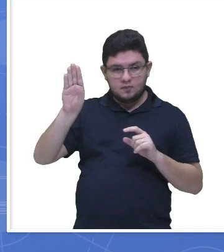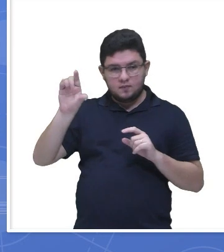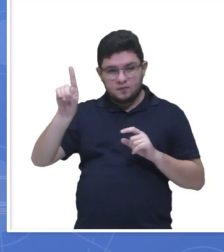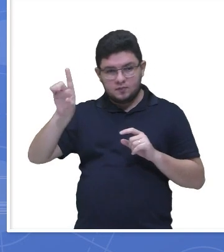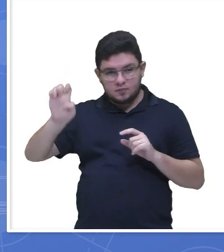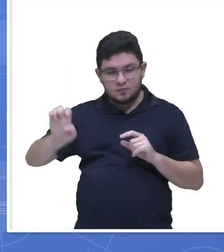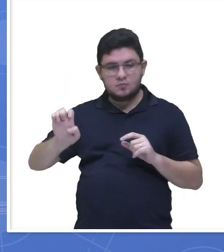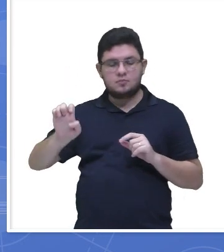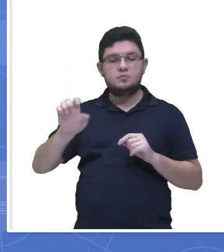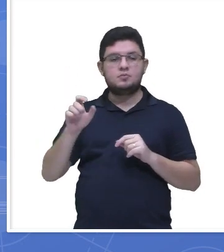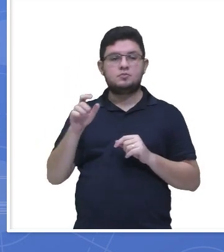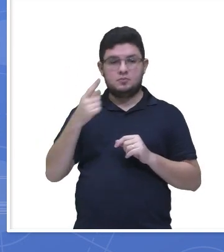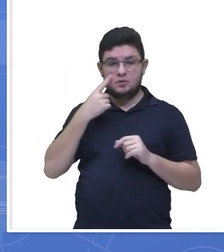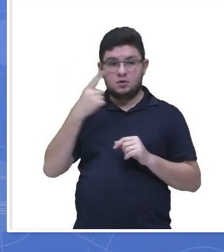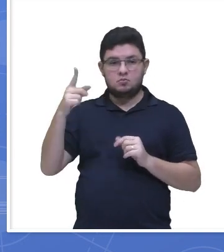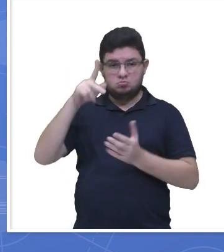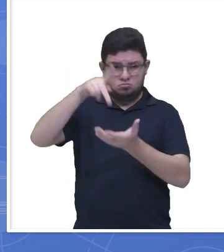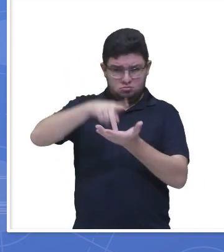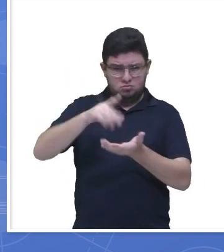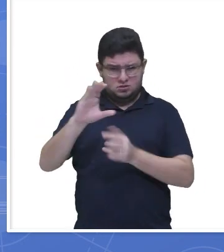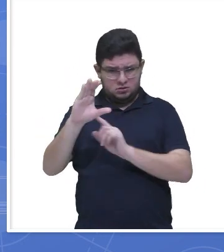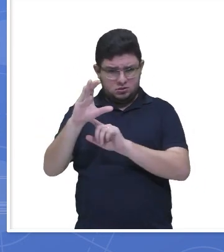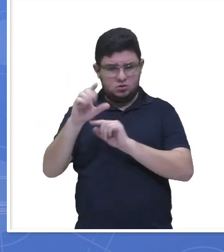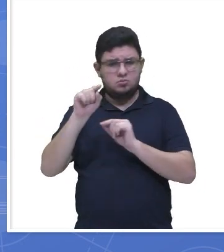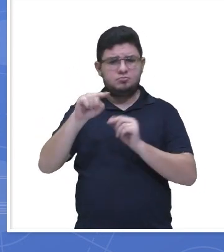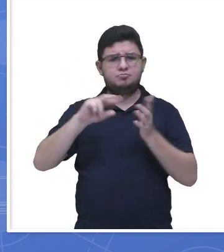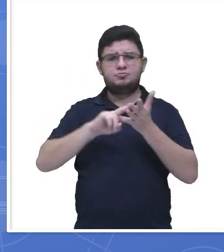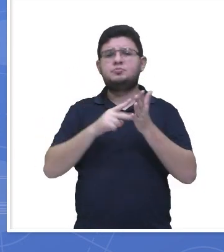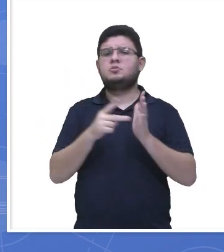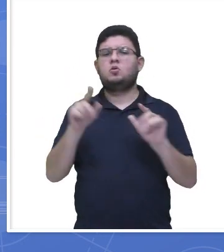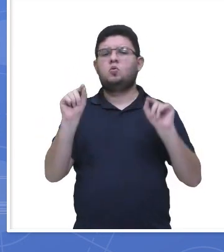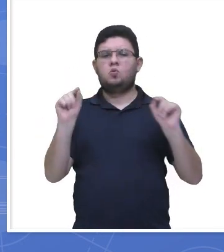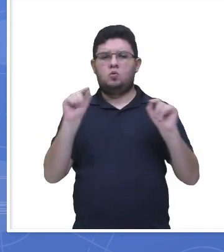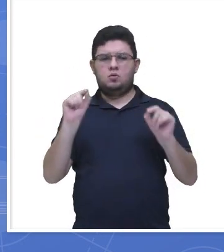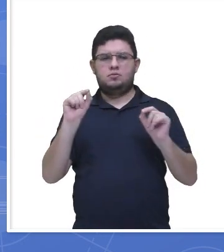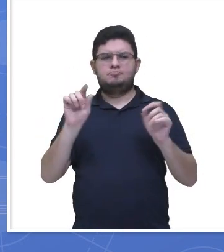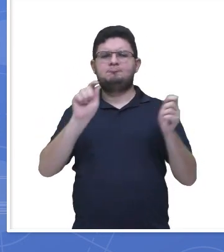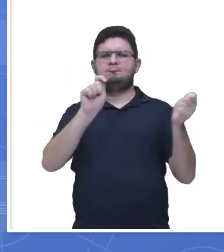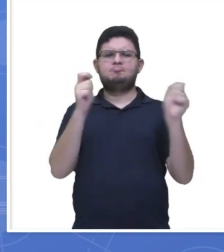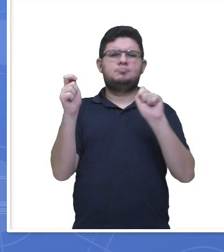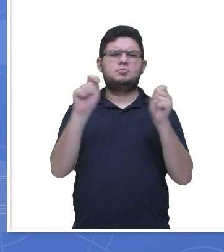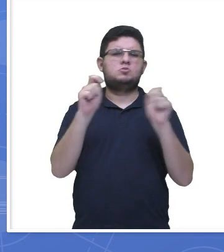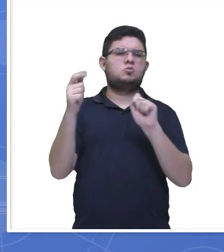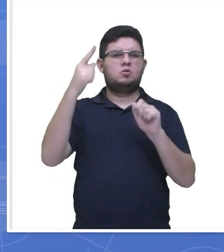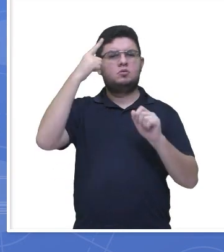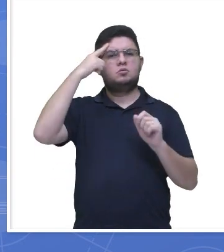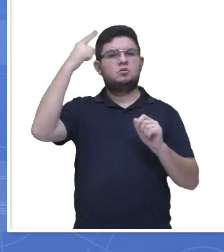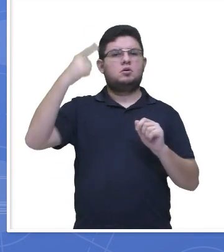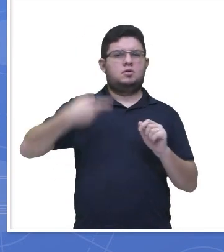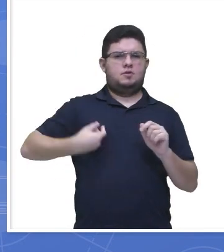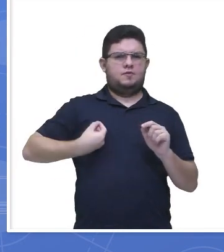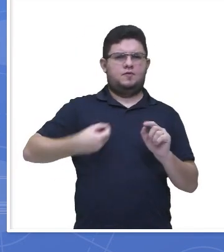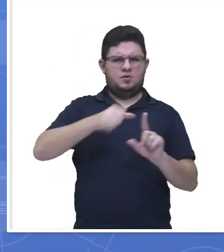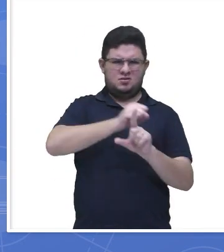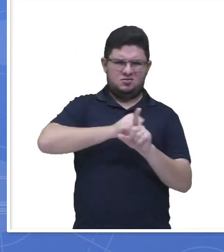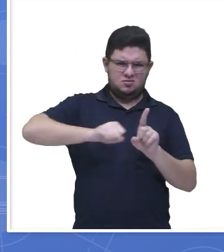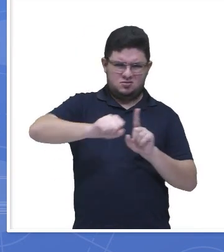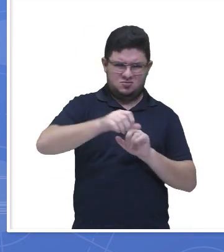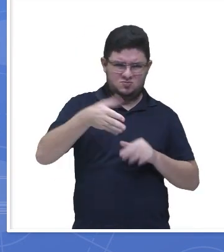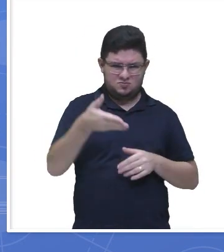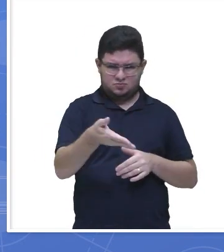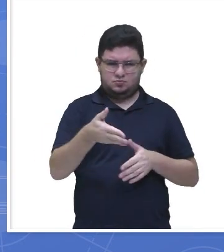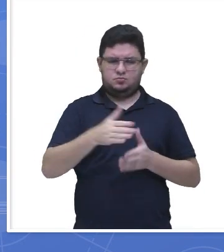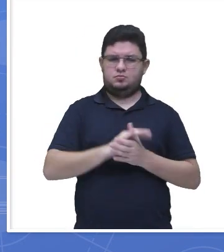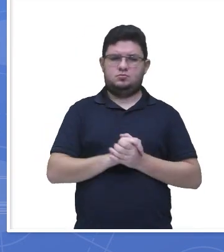científico consiste, né, no método de interpretação do senso comum, será? do senso comum, acho que aqui vocês já cortaram logo,